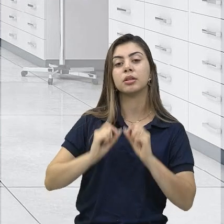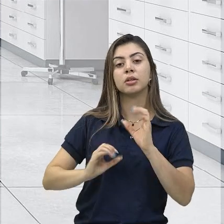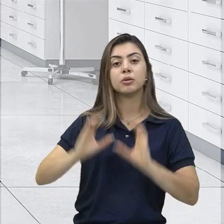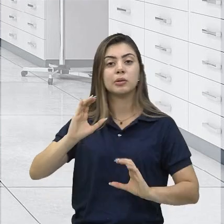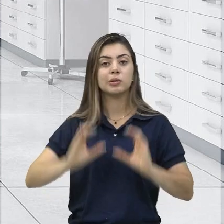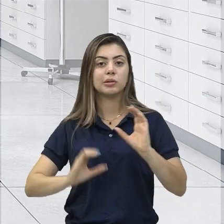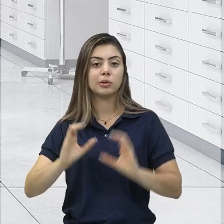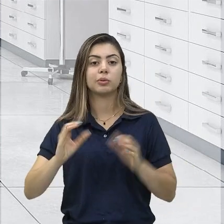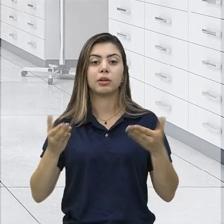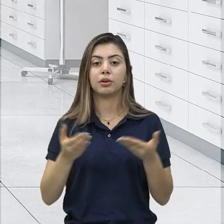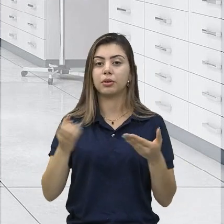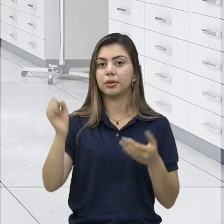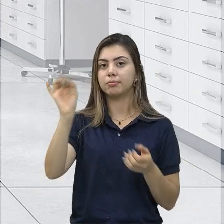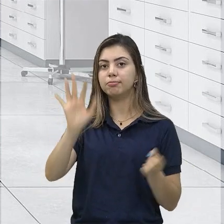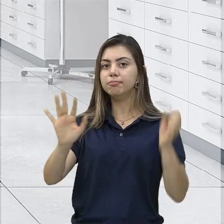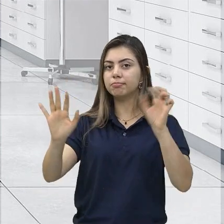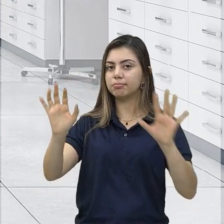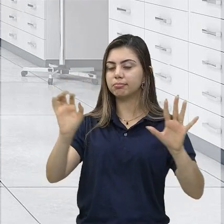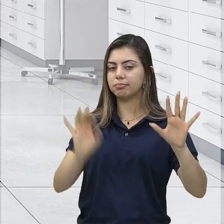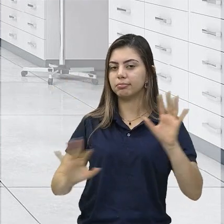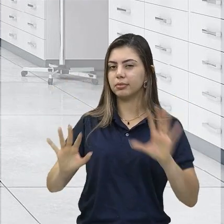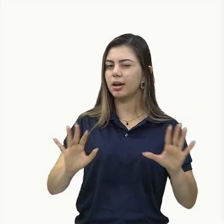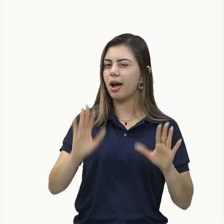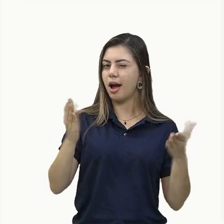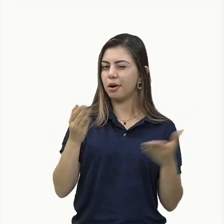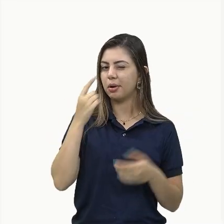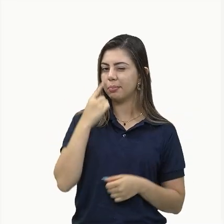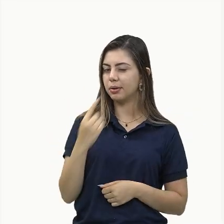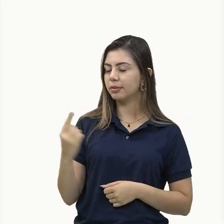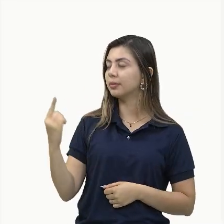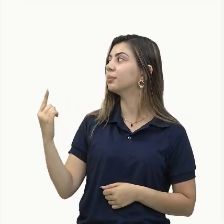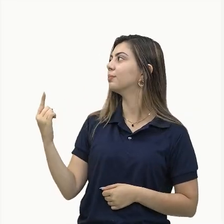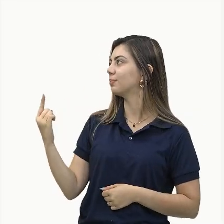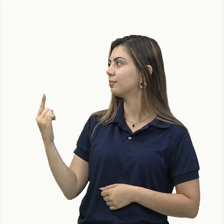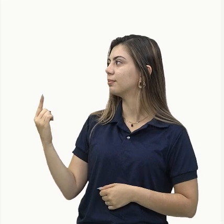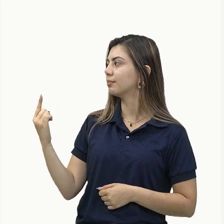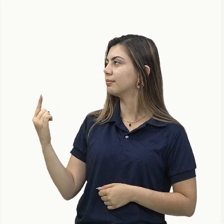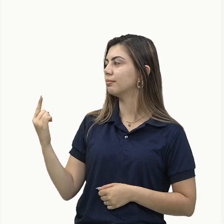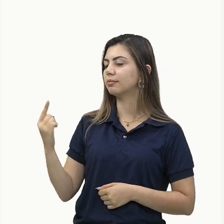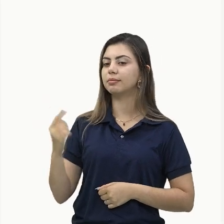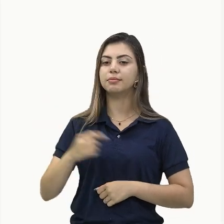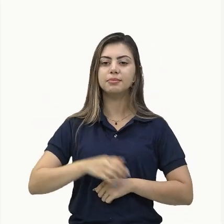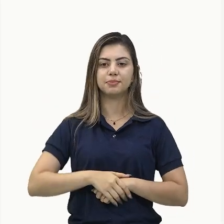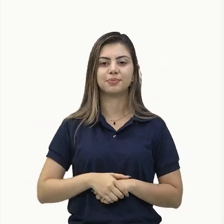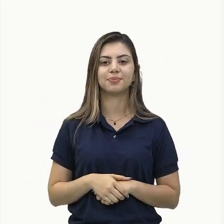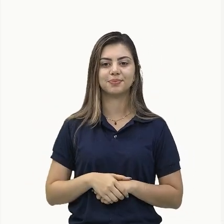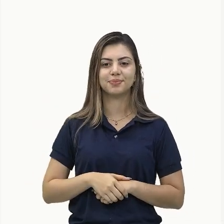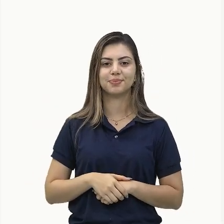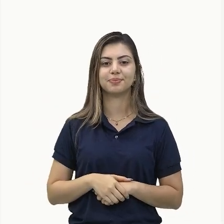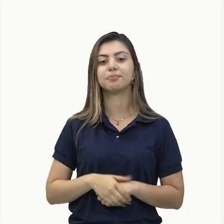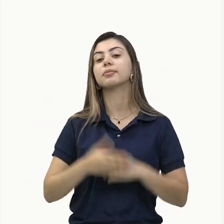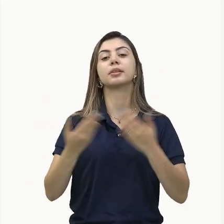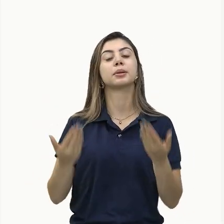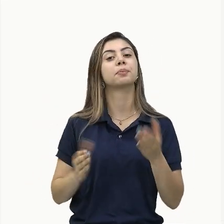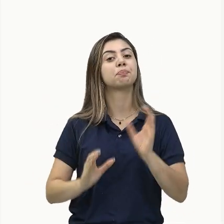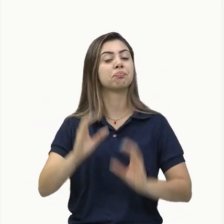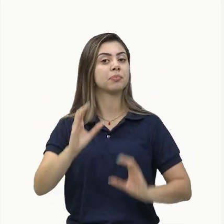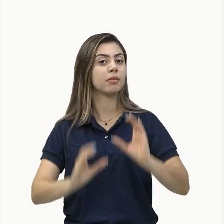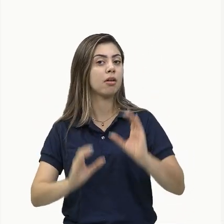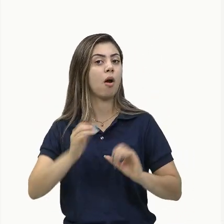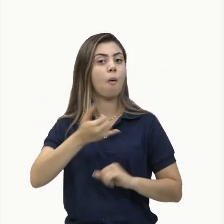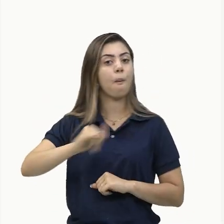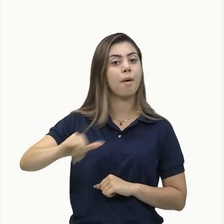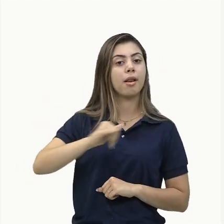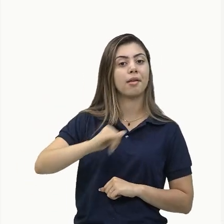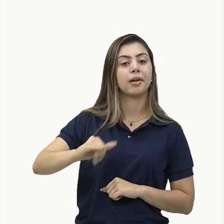mapa mental. Vamos lá analisar? Vejam aí comigo. Muito bem. Os circuitos elétricos,